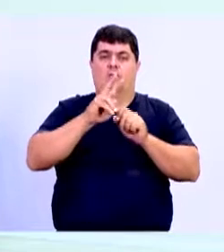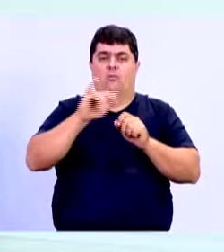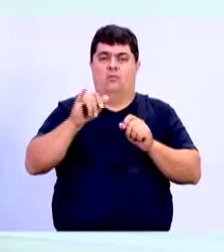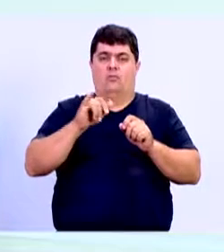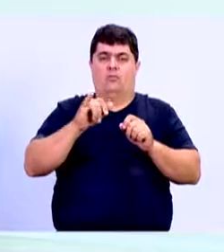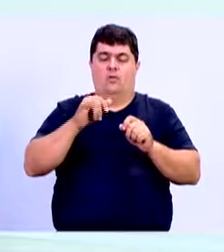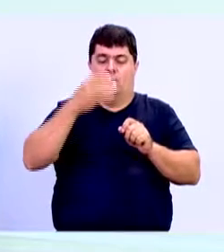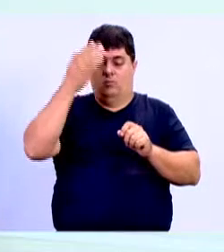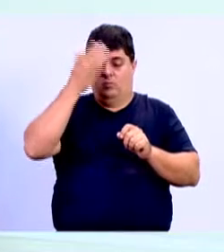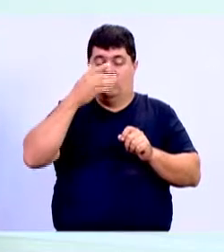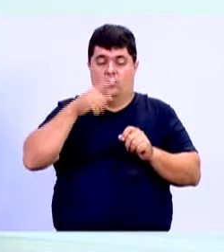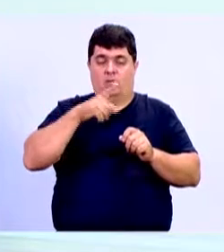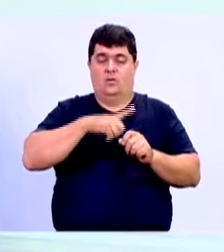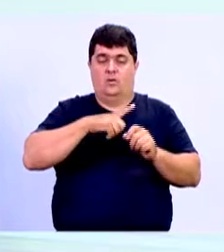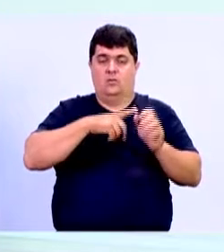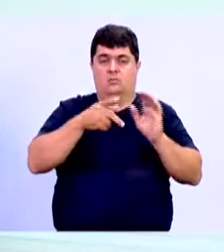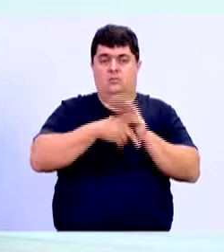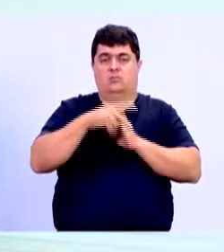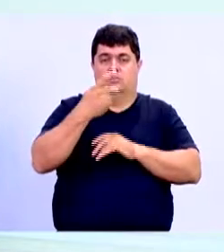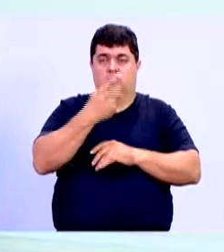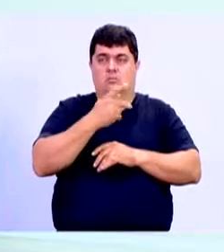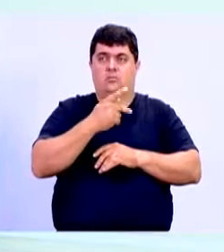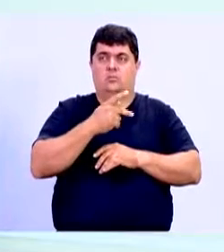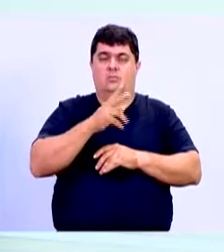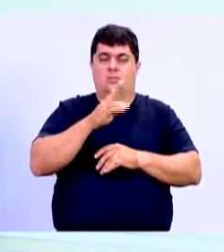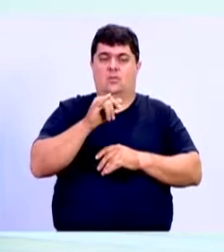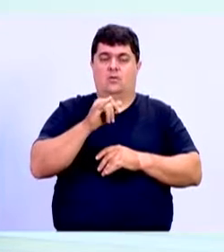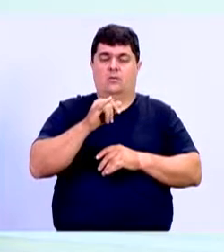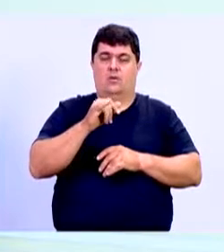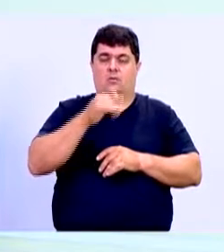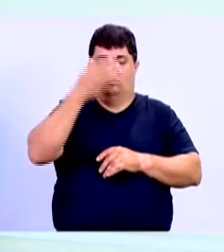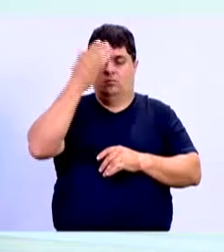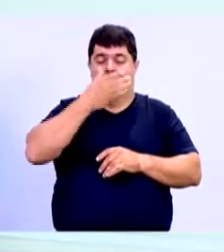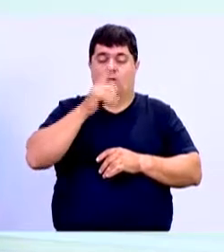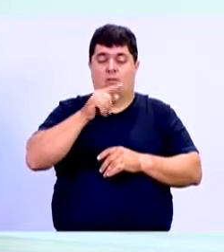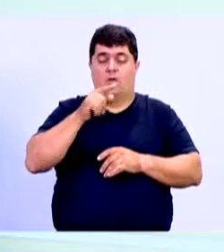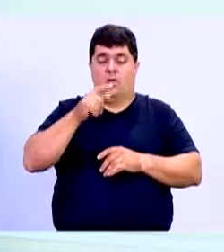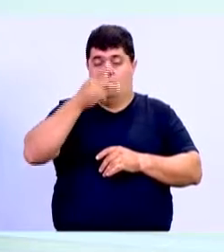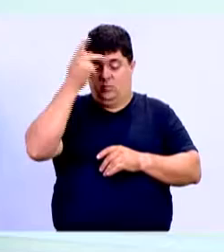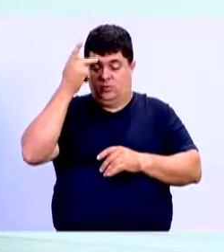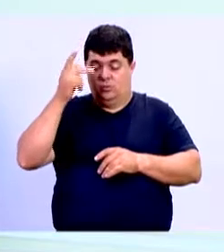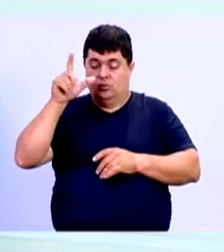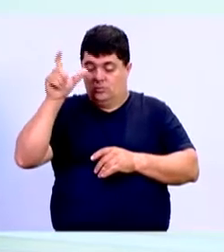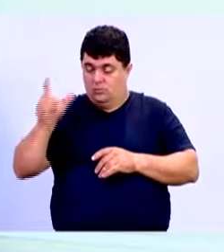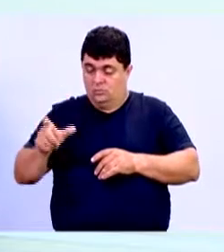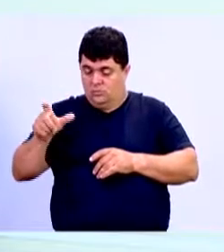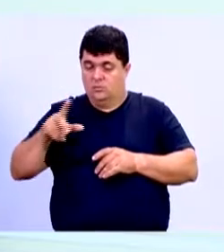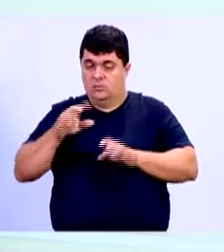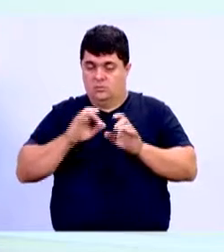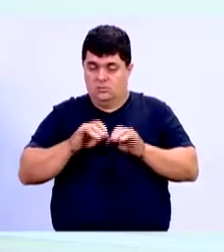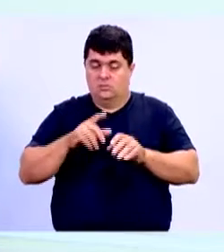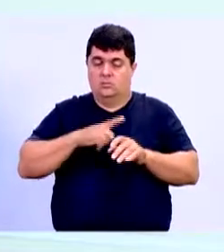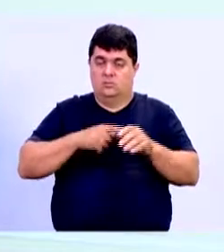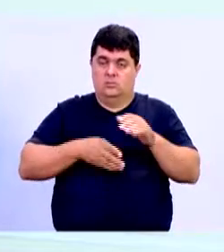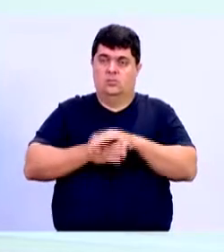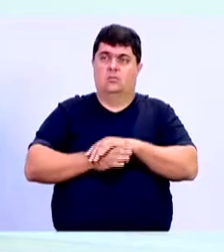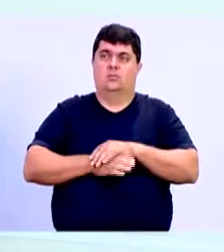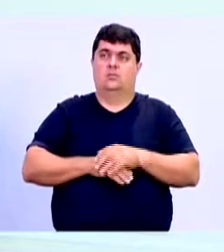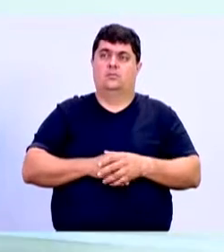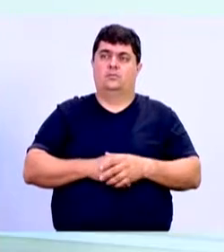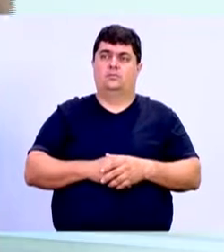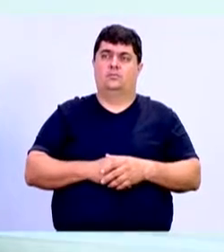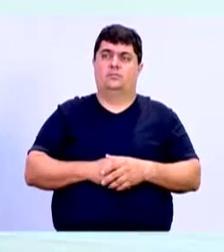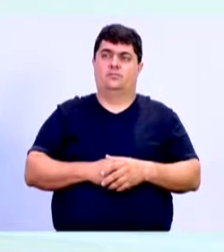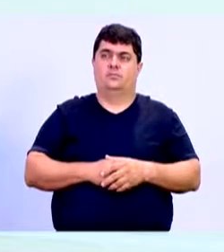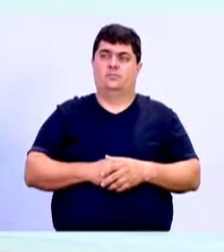um certificado. Né, e aí esse certificado vai garantir que realmente é ele que está fazendo aquela operação.